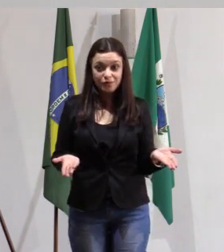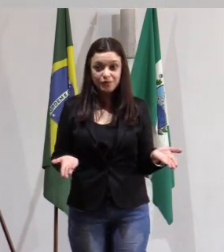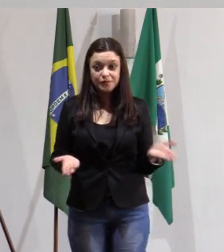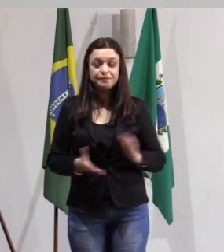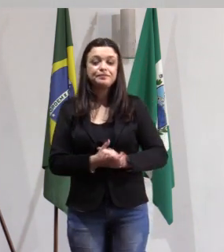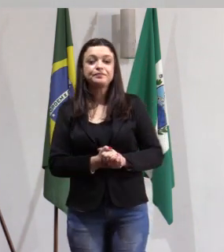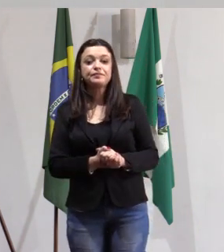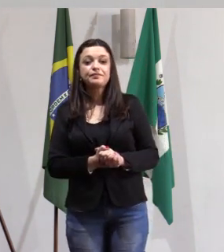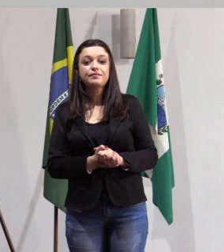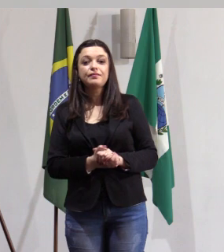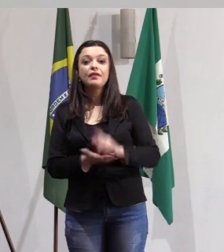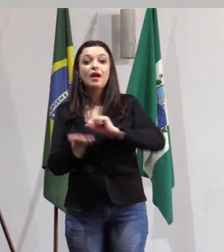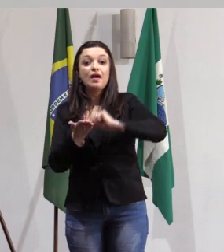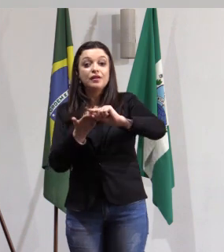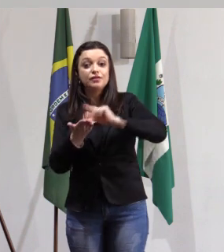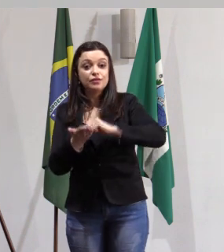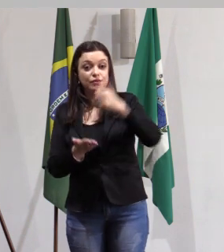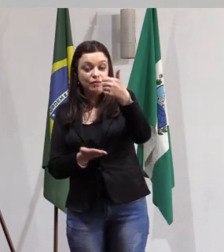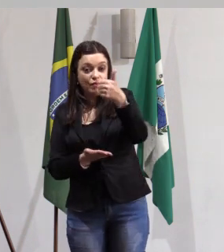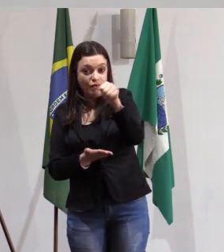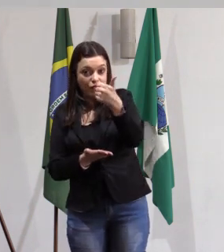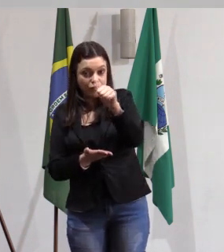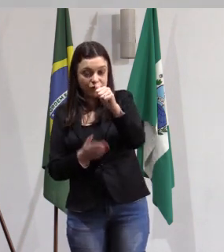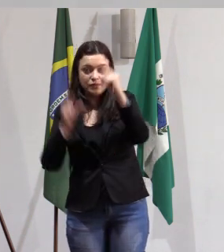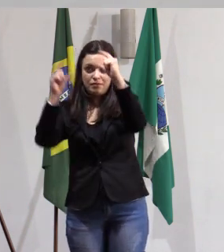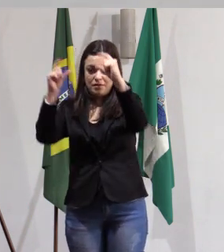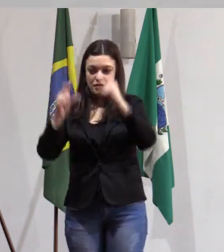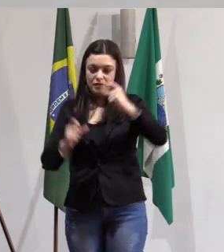No artigo 11, parágrafo 2º,